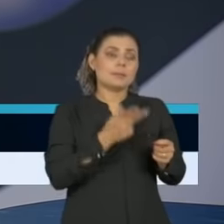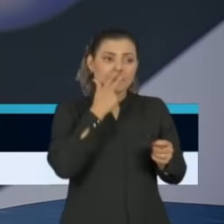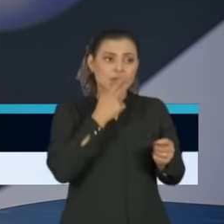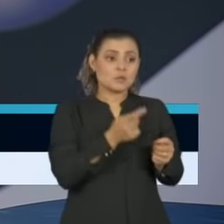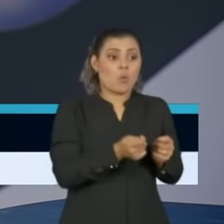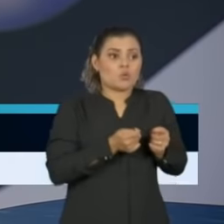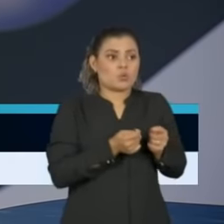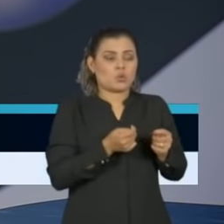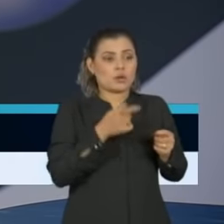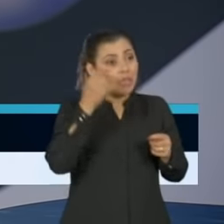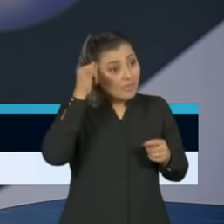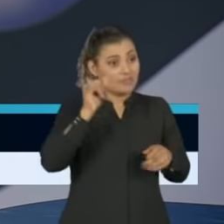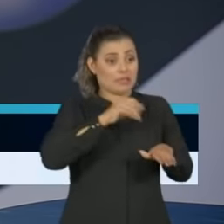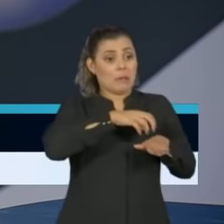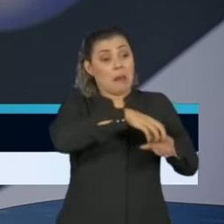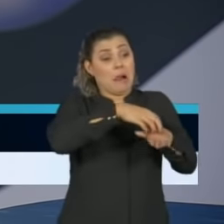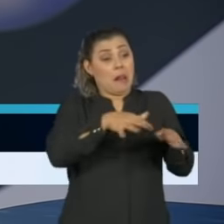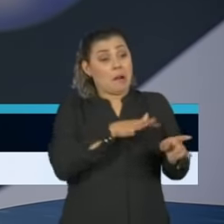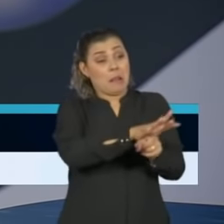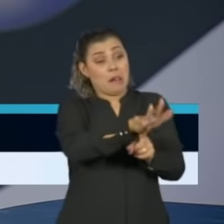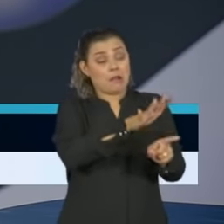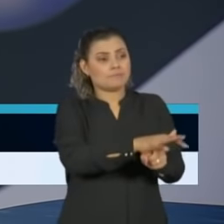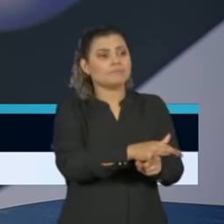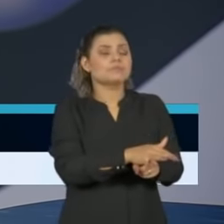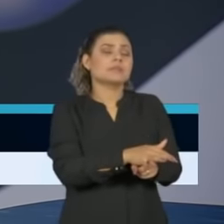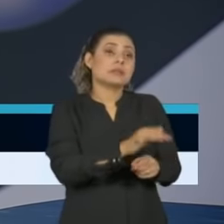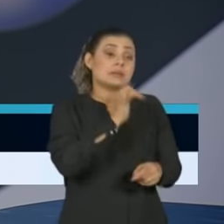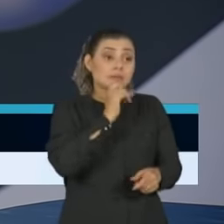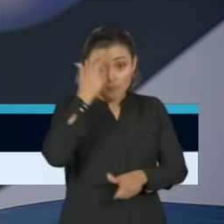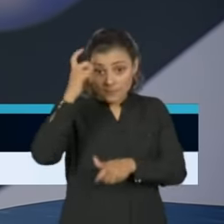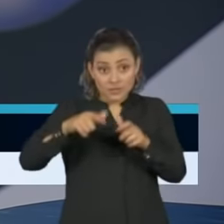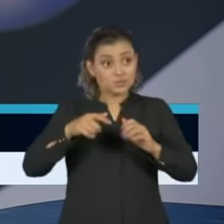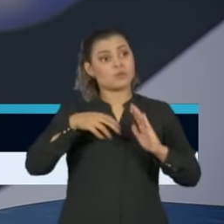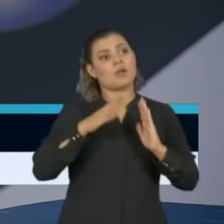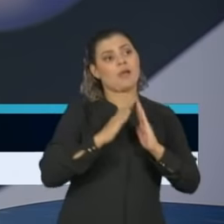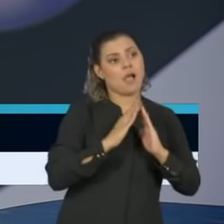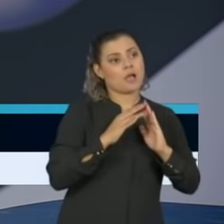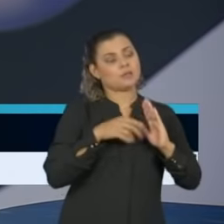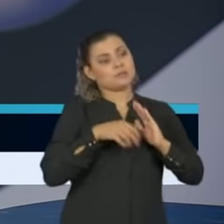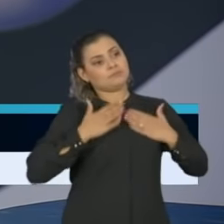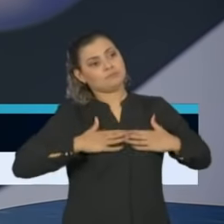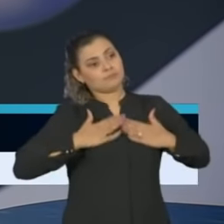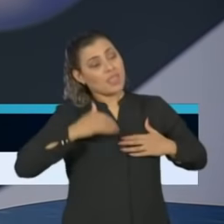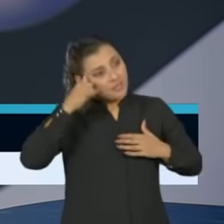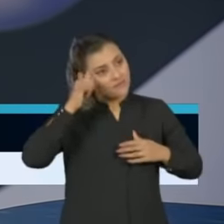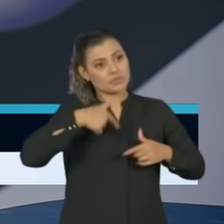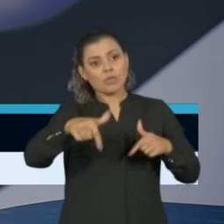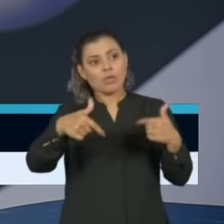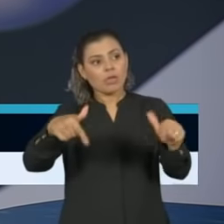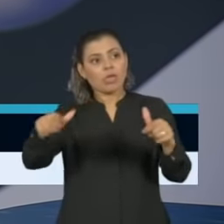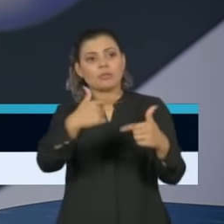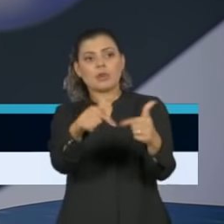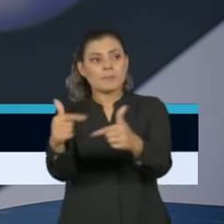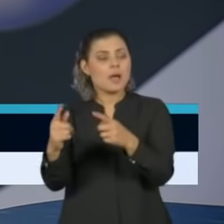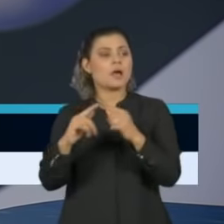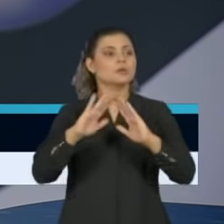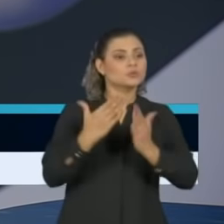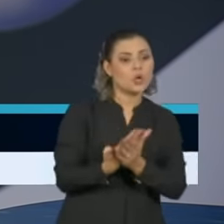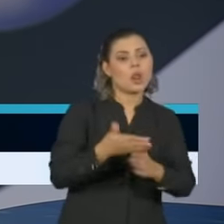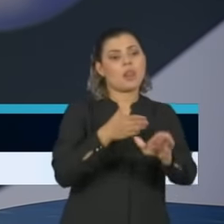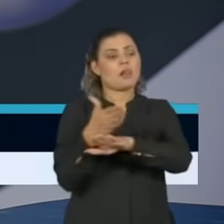a restrição de transporte público vai acontecer de maneira passiva, uma vez que as pessoas vão ficar mais em casa, menos escola, assim por